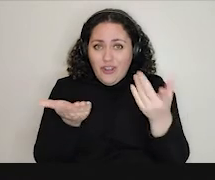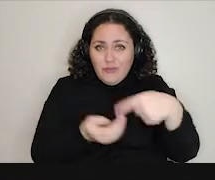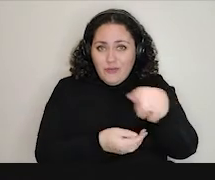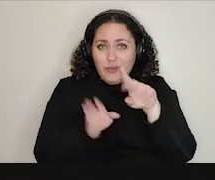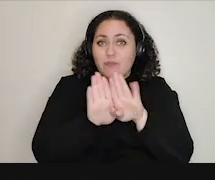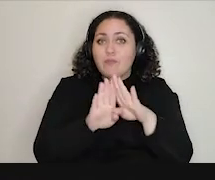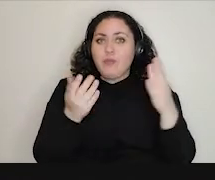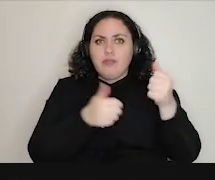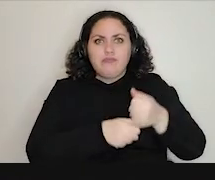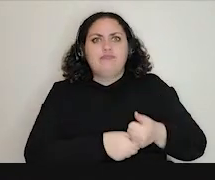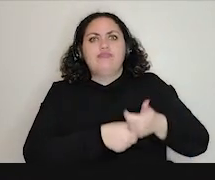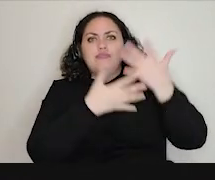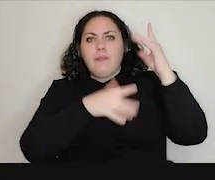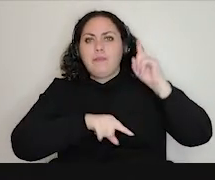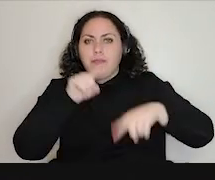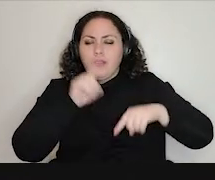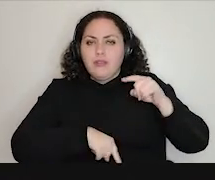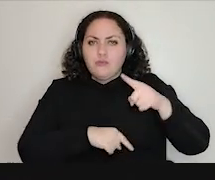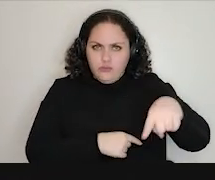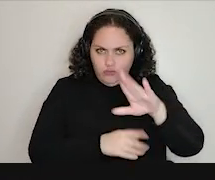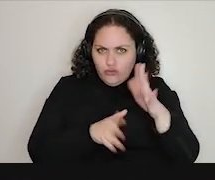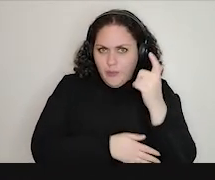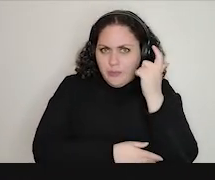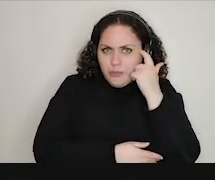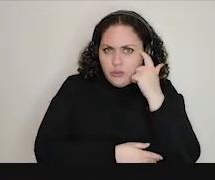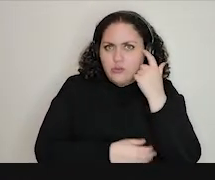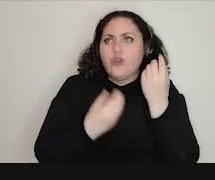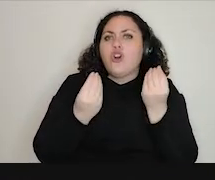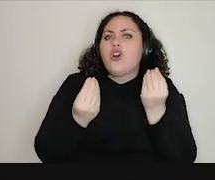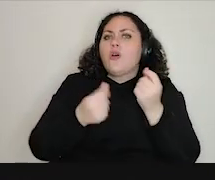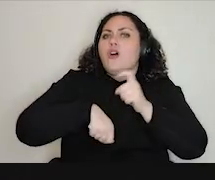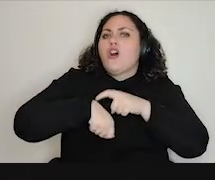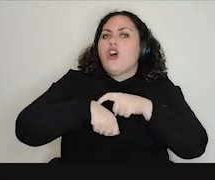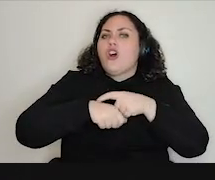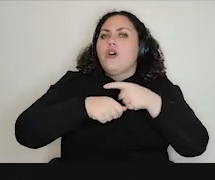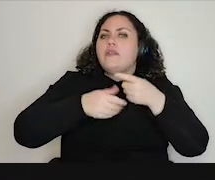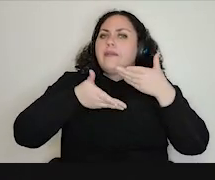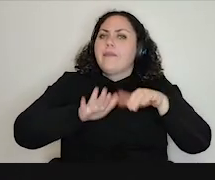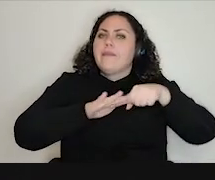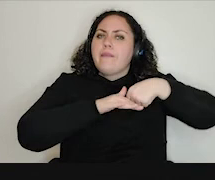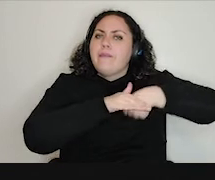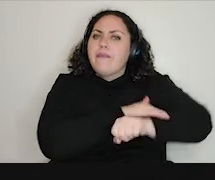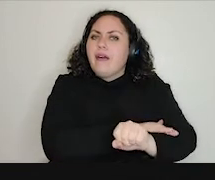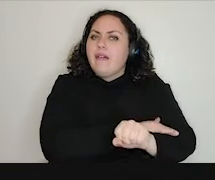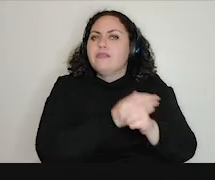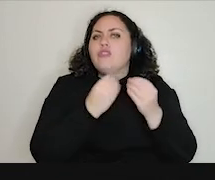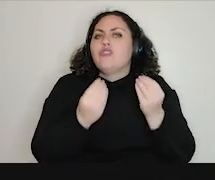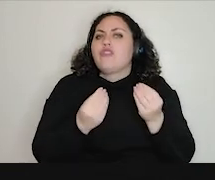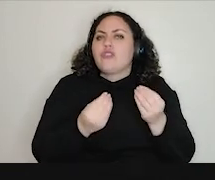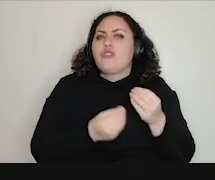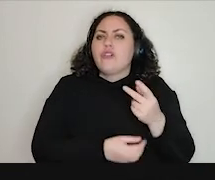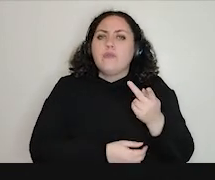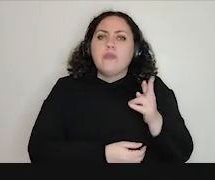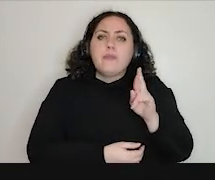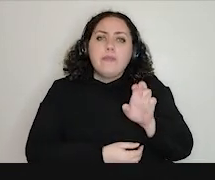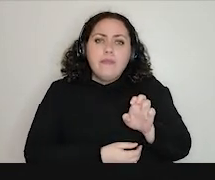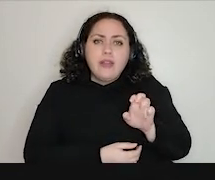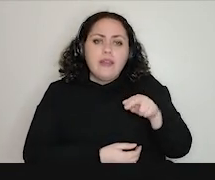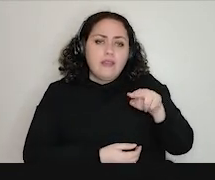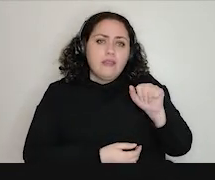material. Né? Eu pergunto para vocês já se questionaram como é que é feito um parto, como é que é feito um acompanhamento pré-natal